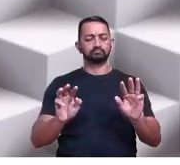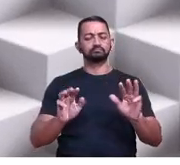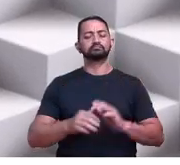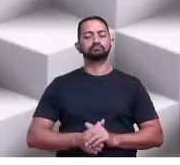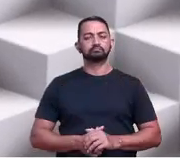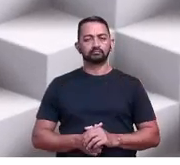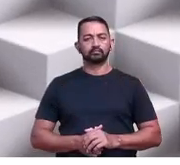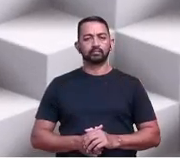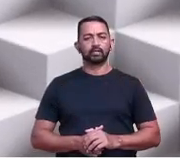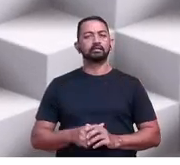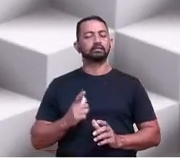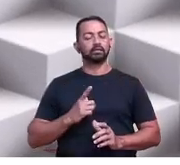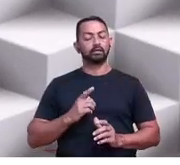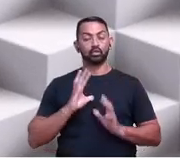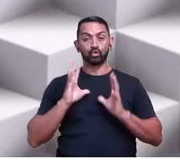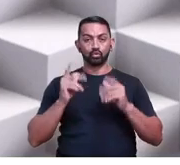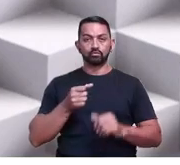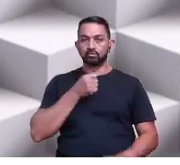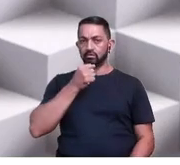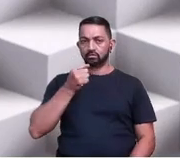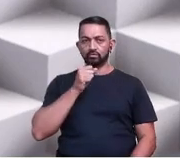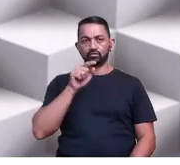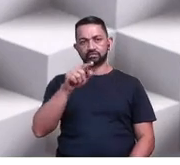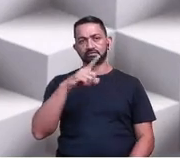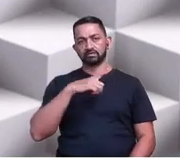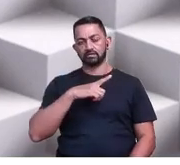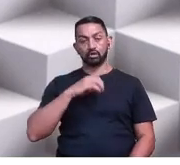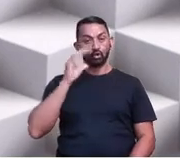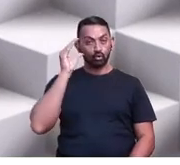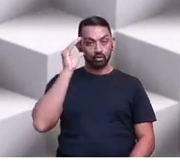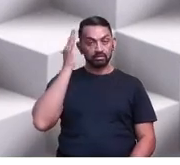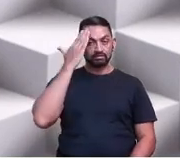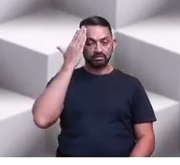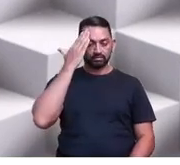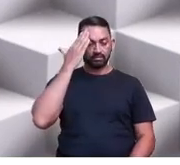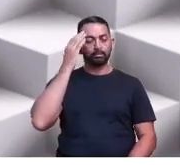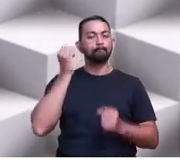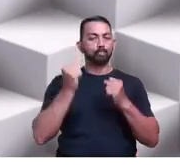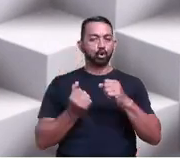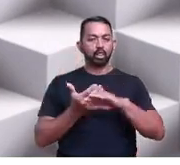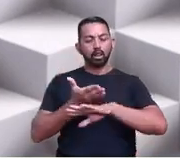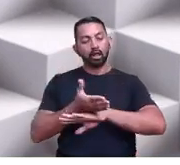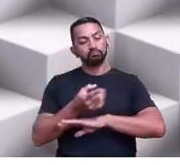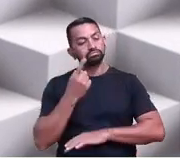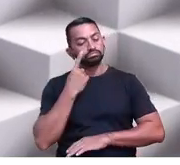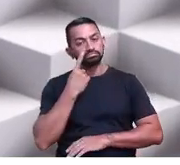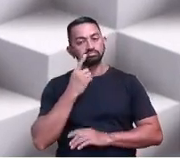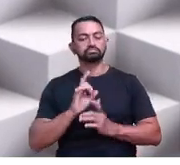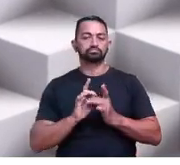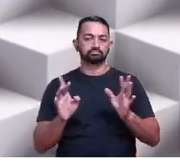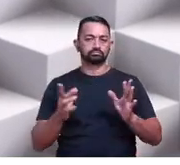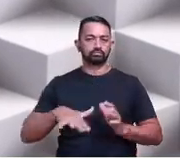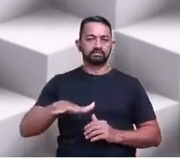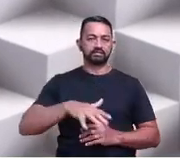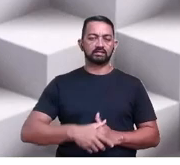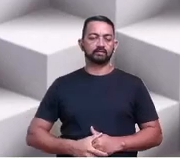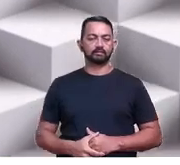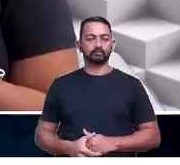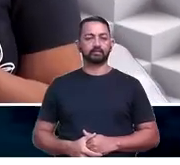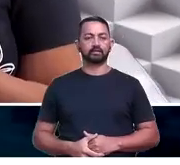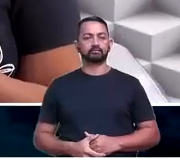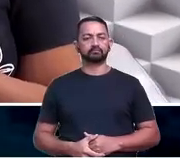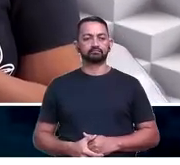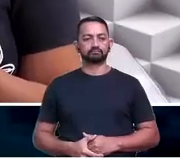site imperatriz.online. A matéria completa está lá e para você que tem curiosidade em saber, pode ir lá conferir que está disponível para